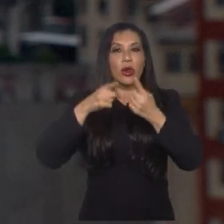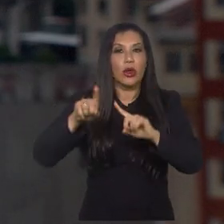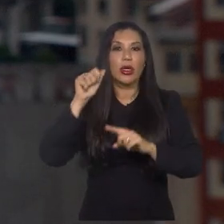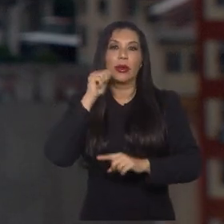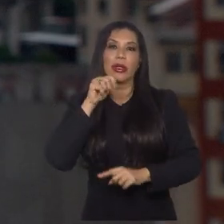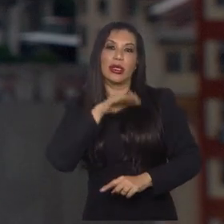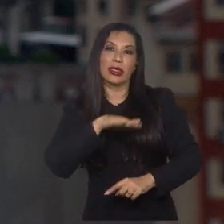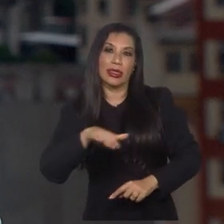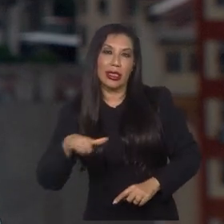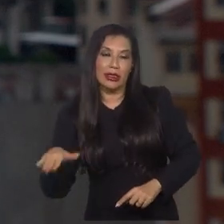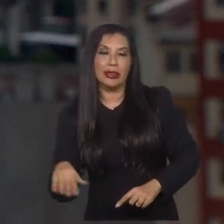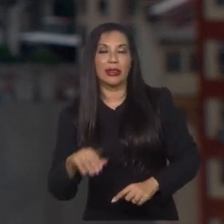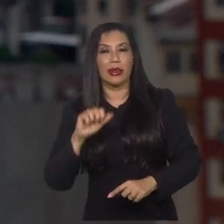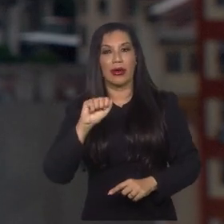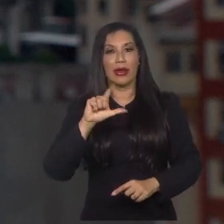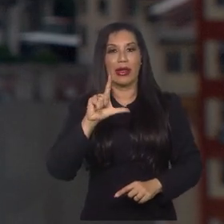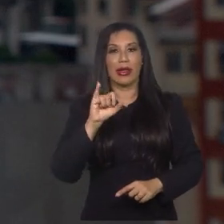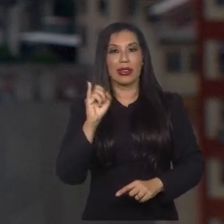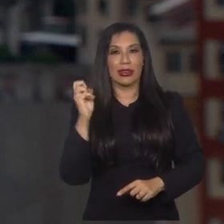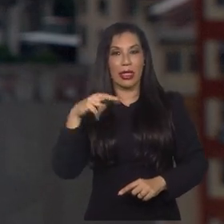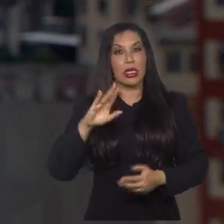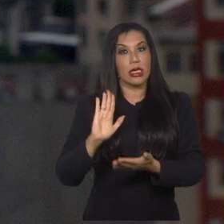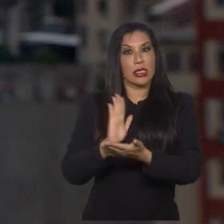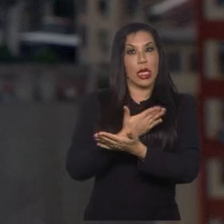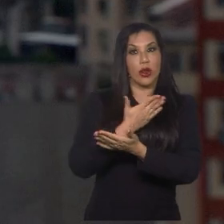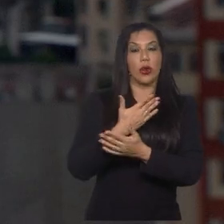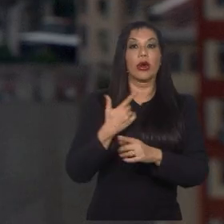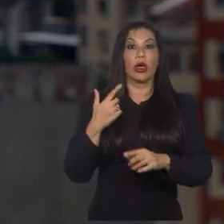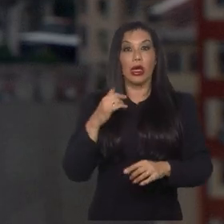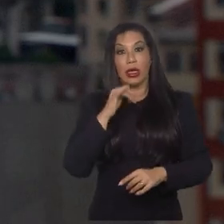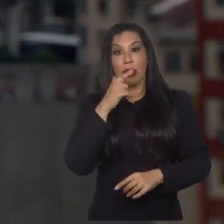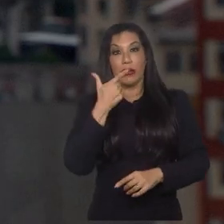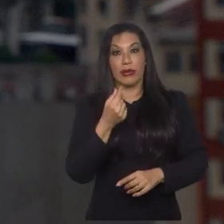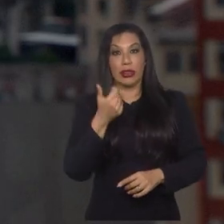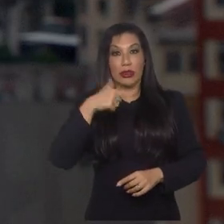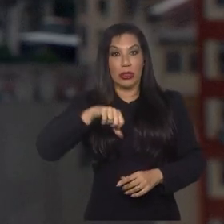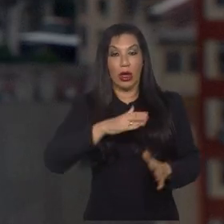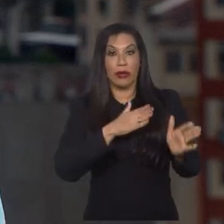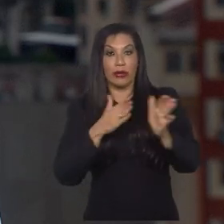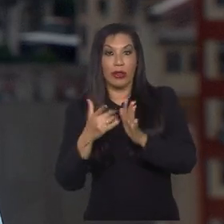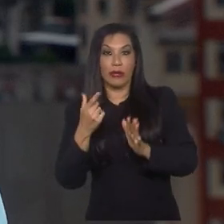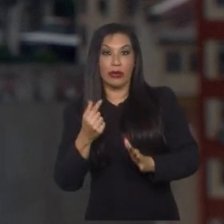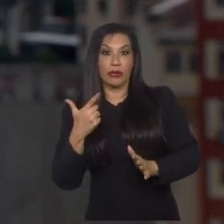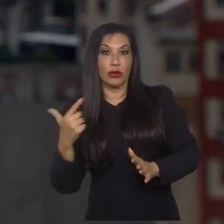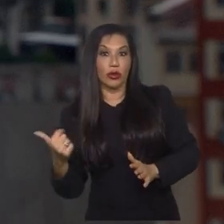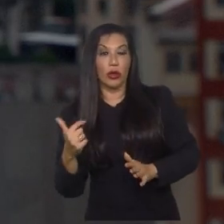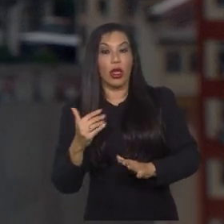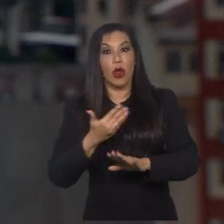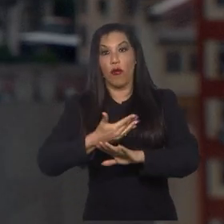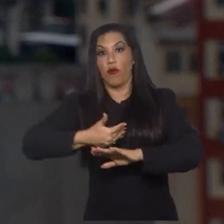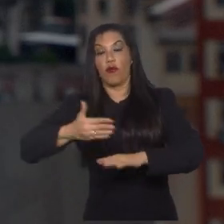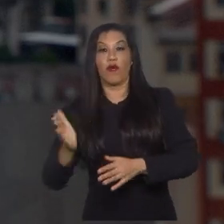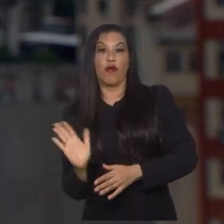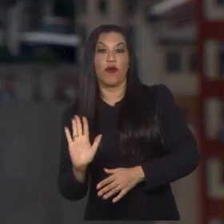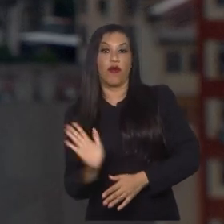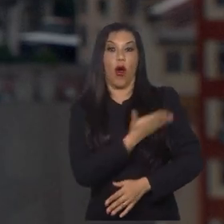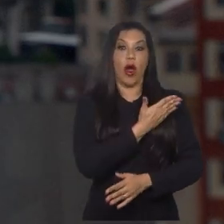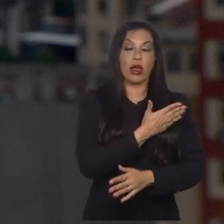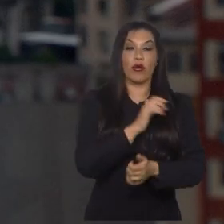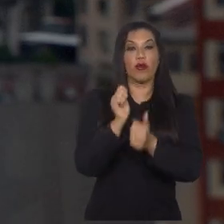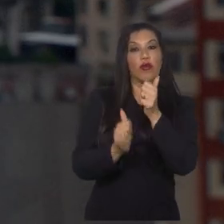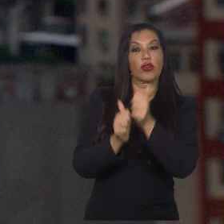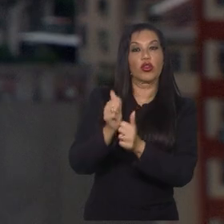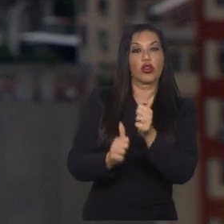sai nessa configuração. Você pode ver que 2019 até 2021 ele praticamente fica fora do cenário do